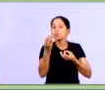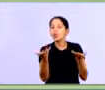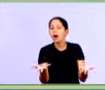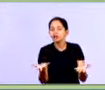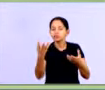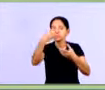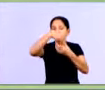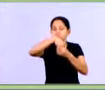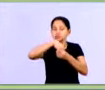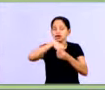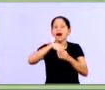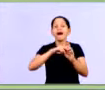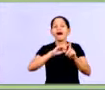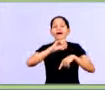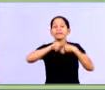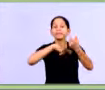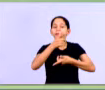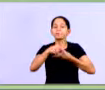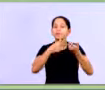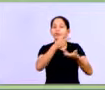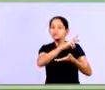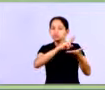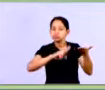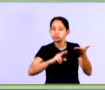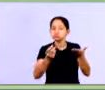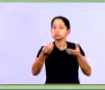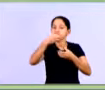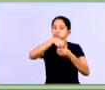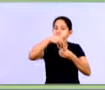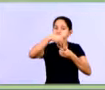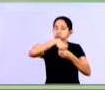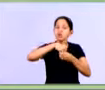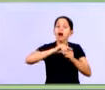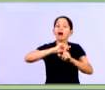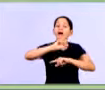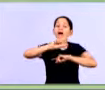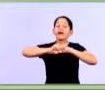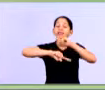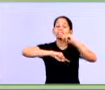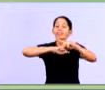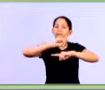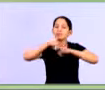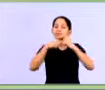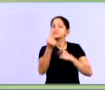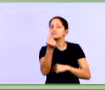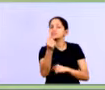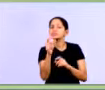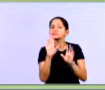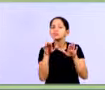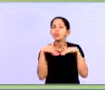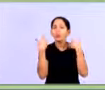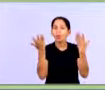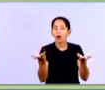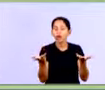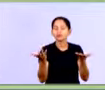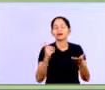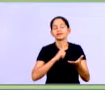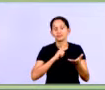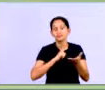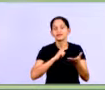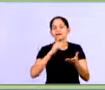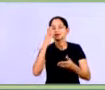seja, a partir das receitas projetadas para cada investimento ou projeto, que são os